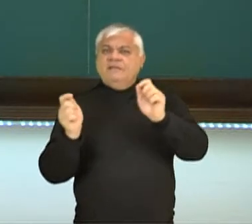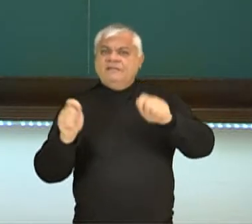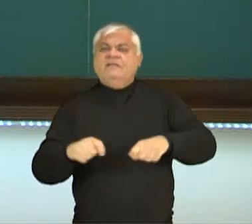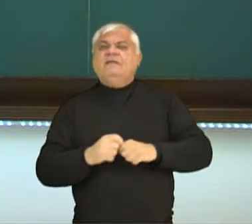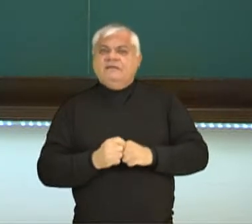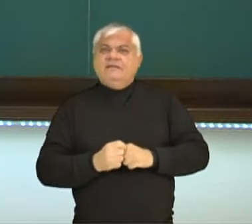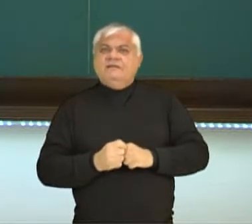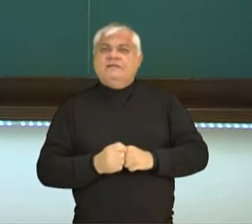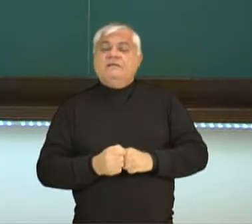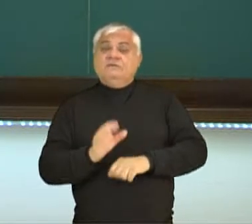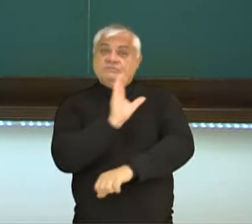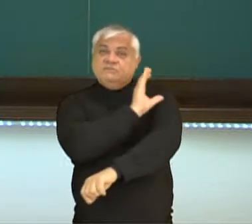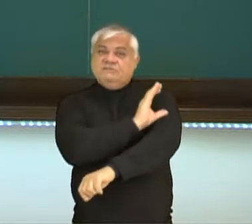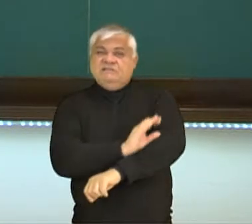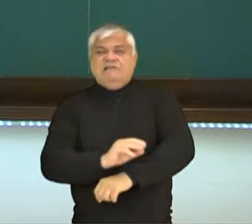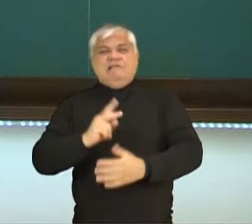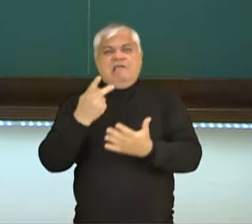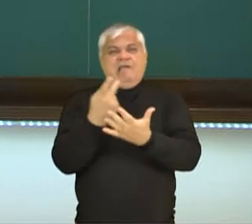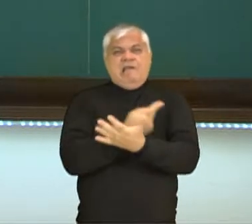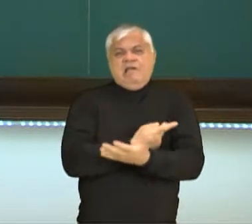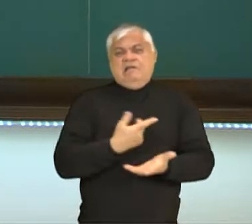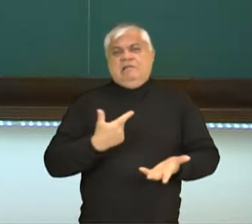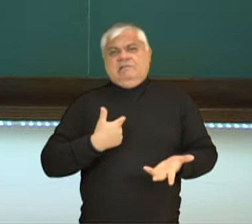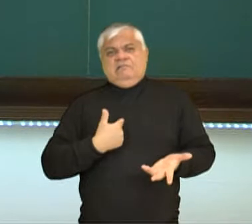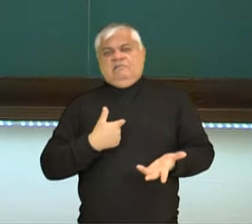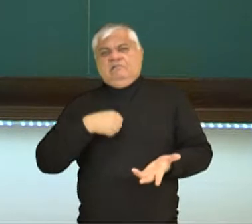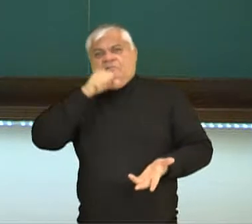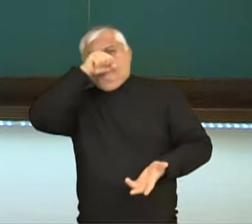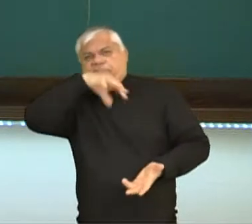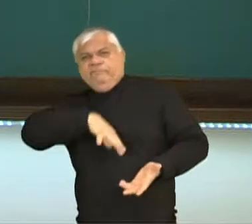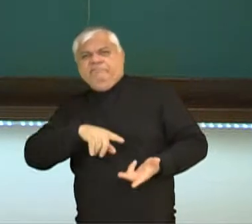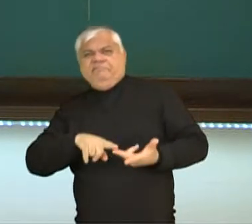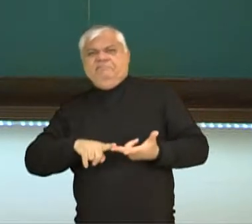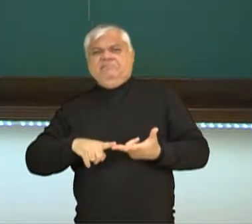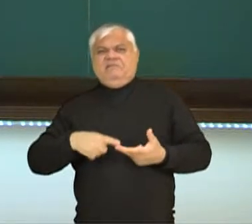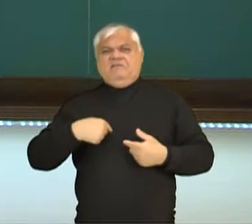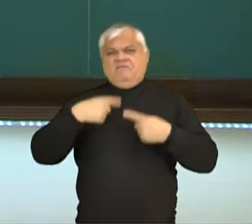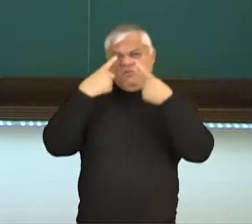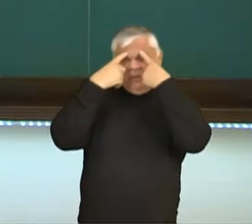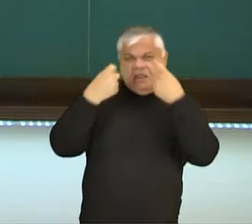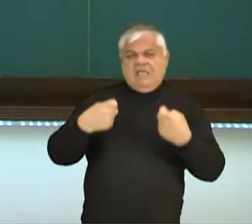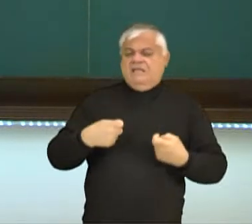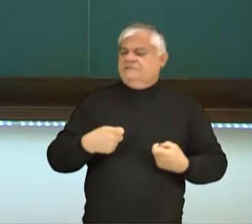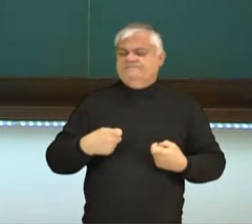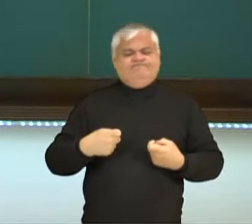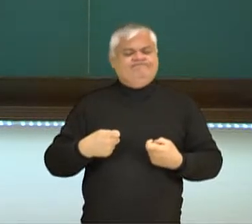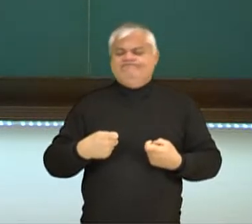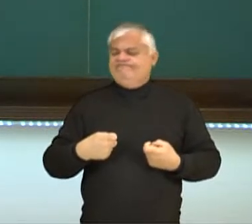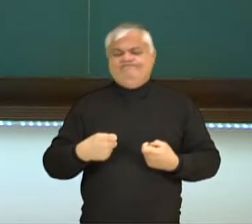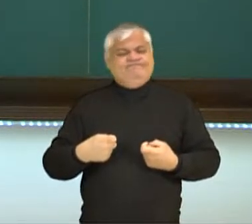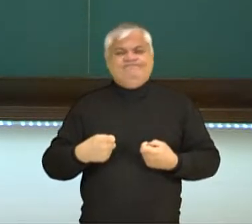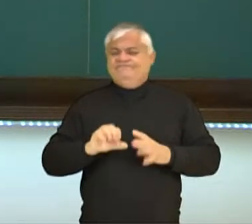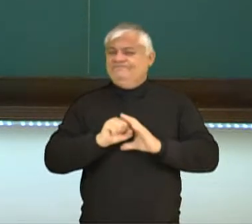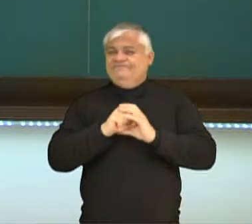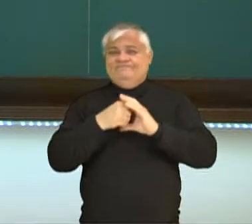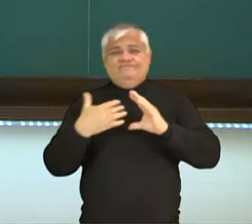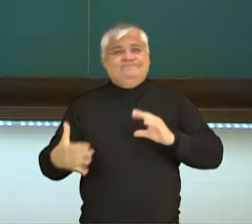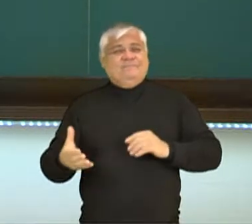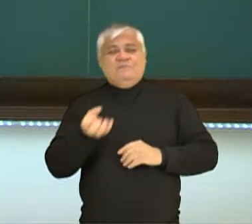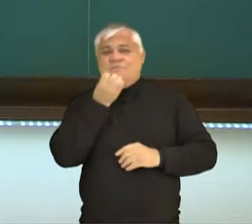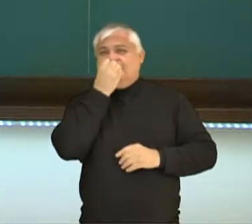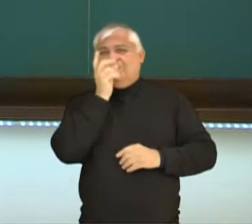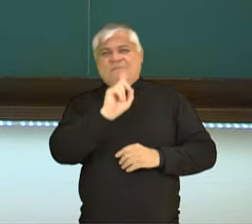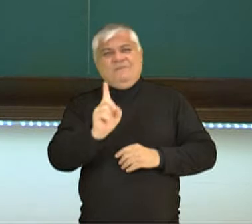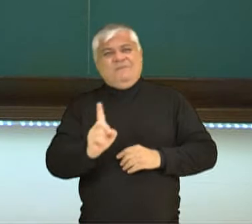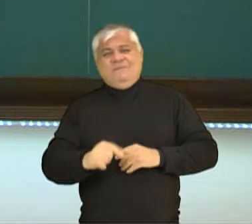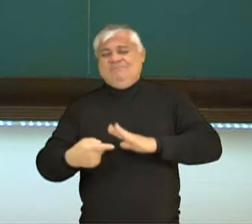comportamento social inadequado, um comportamento social, né, pautado na violência, ele vai criar uma característica não